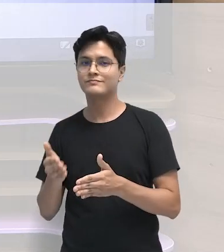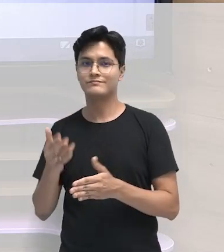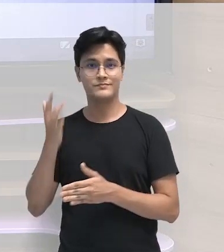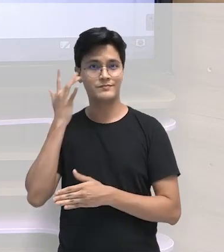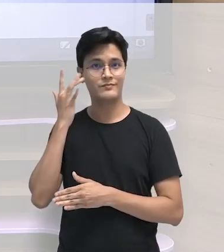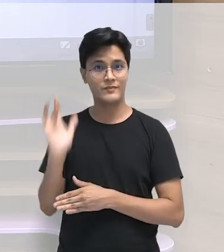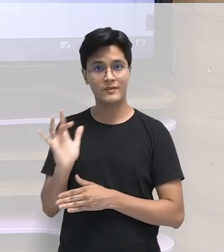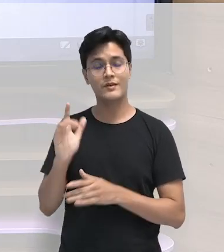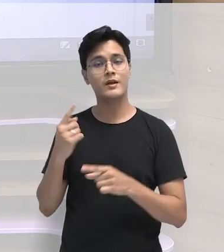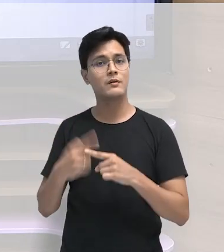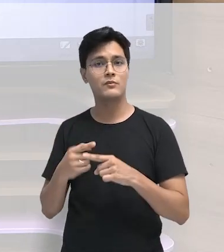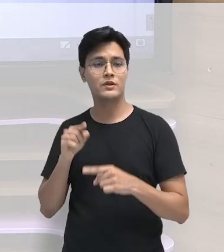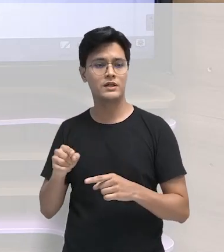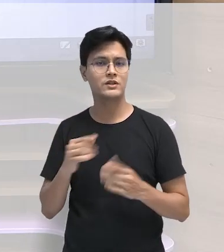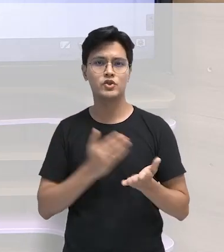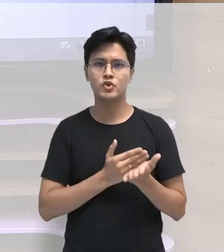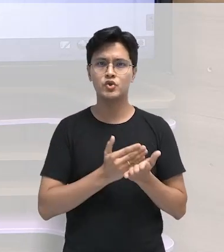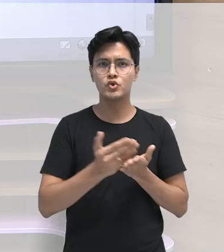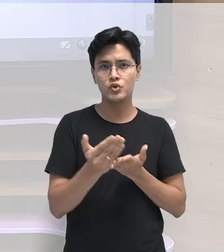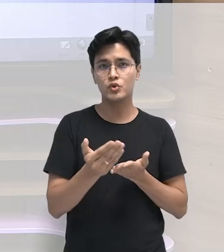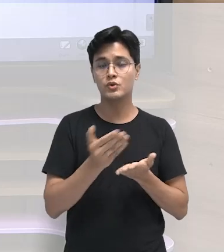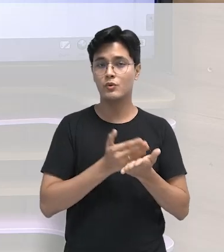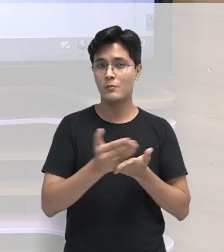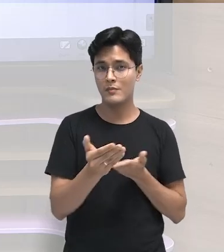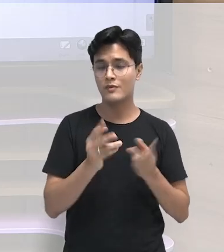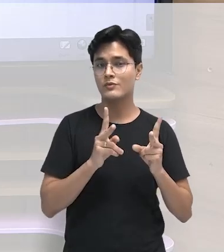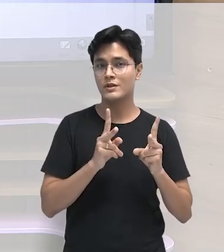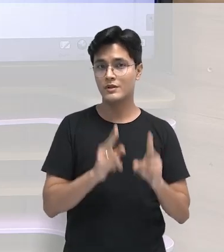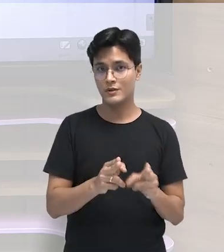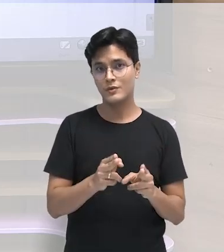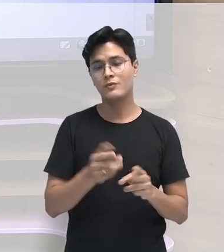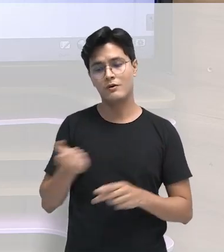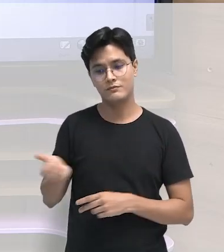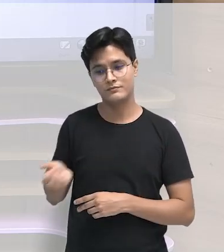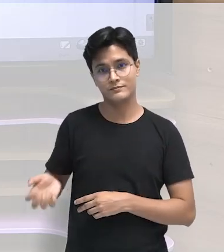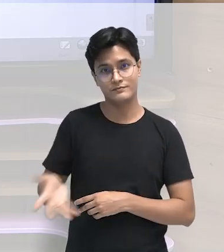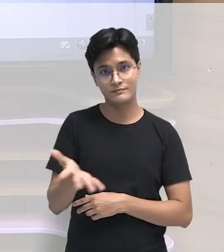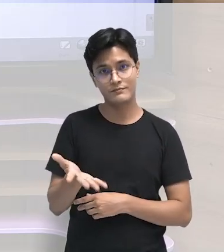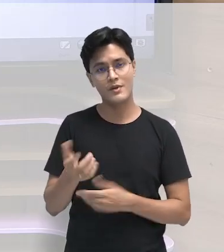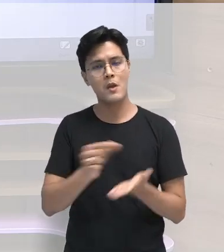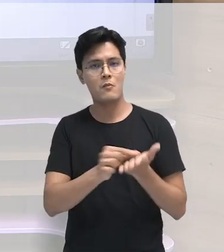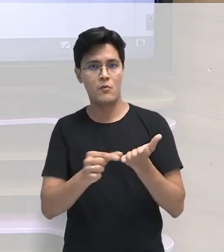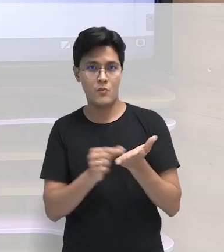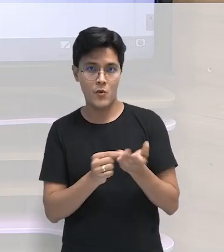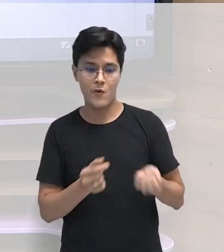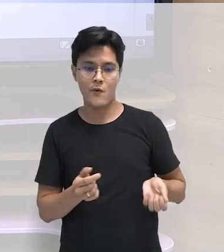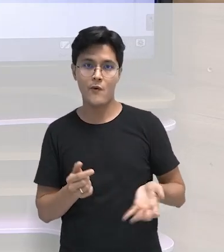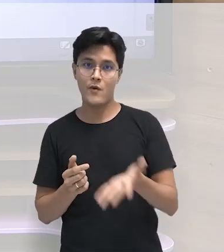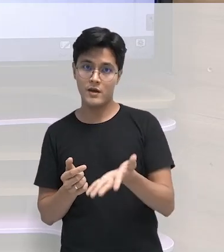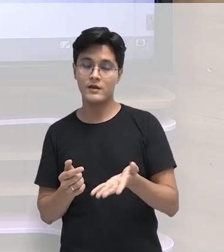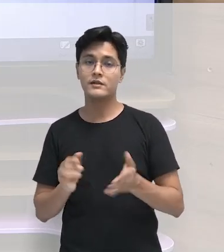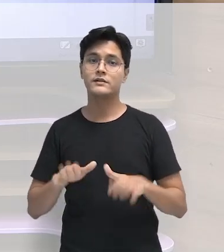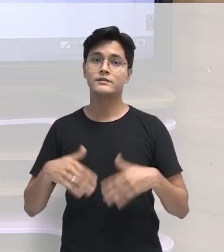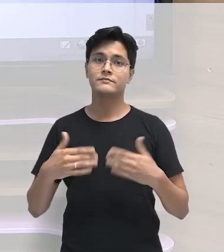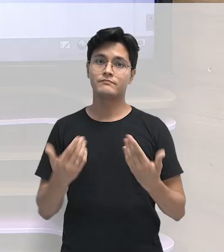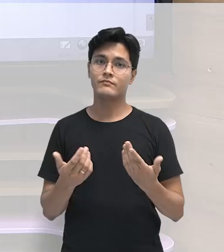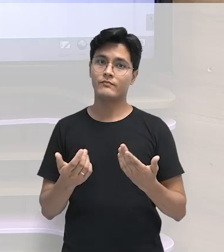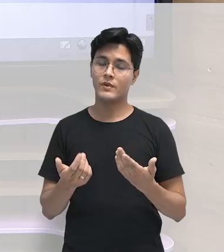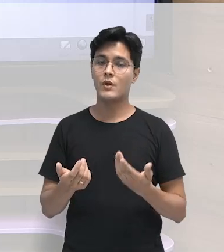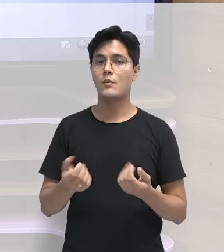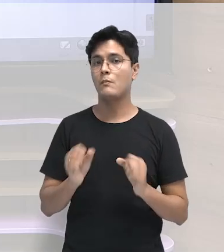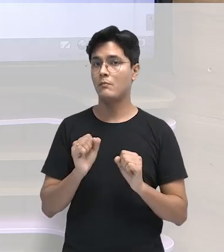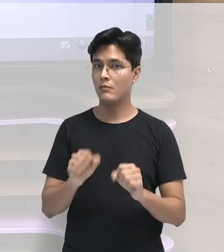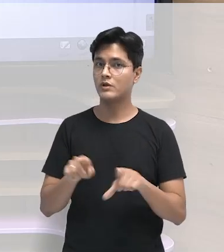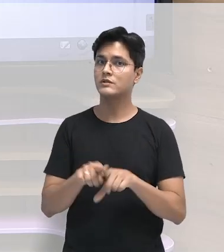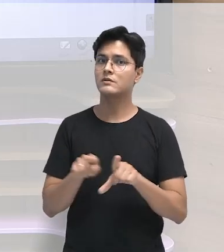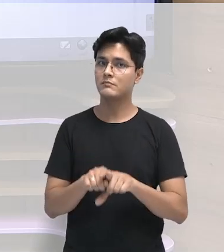as condições são idênticas no lançamento de um dado, no lançamento de uma moeda, tá certo? E você pode ir verificando as